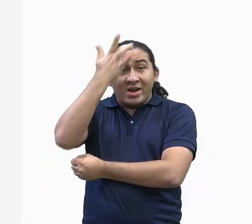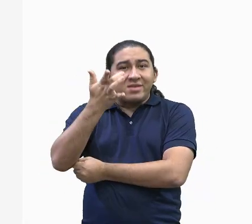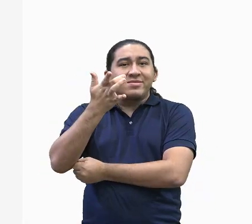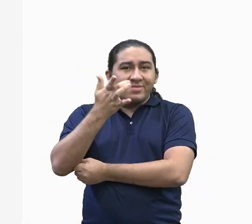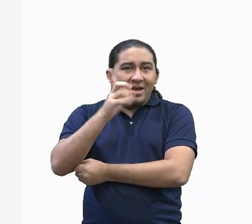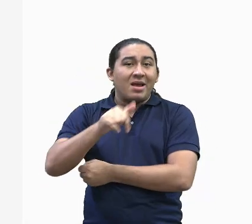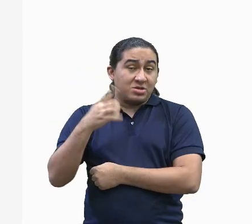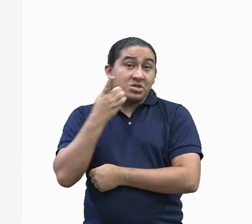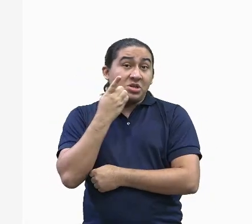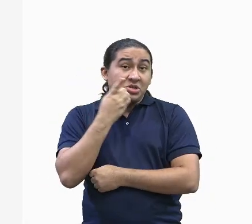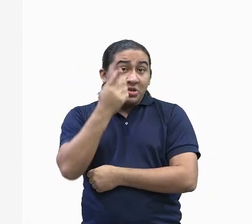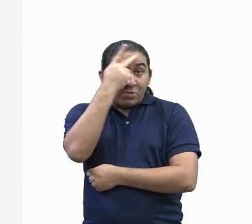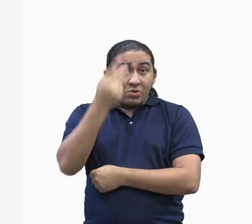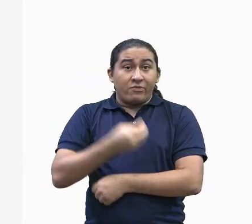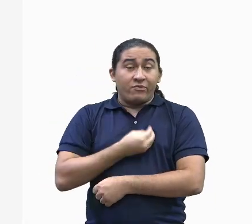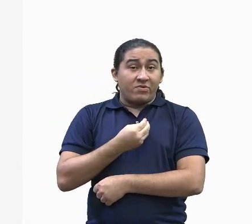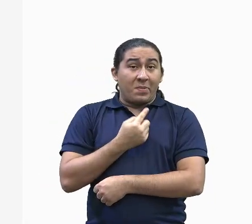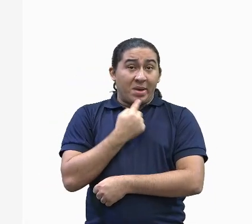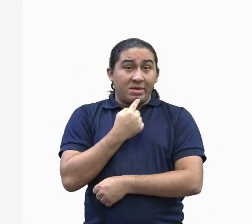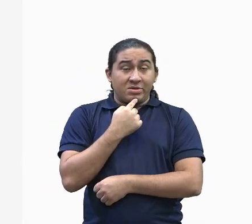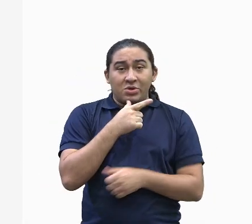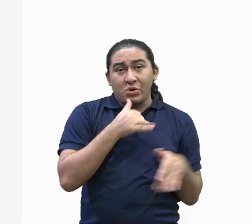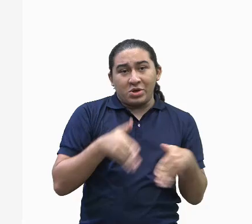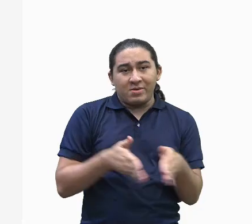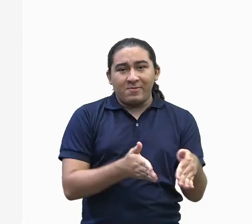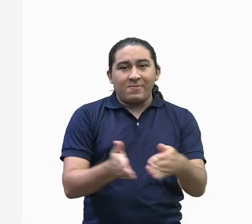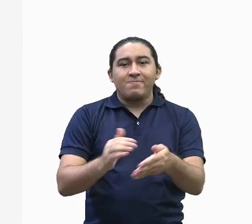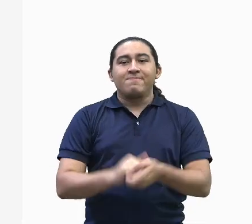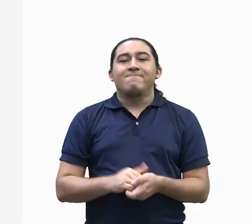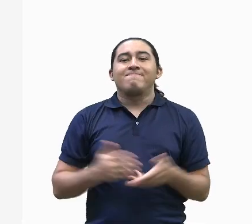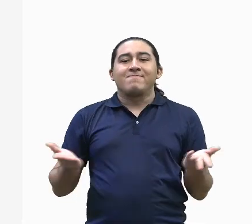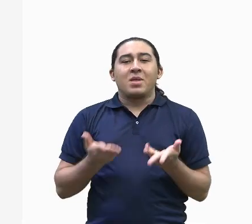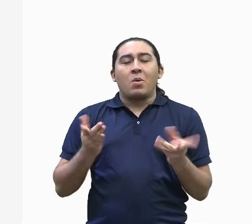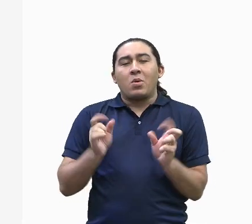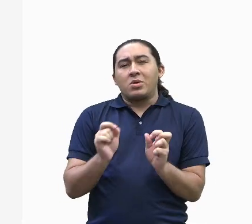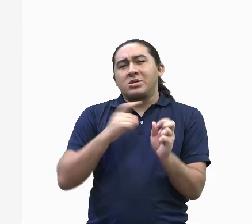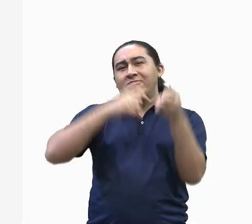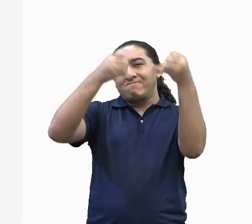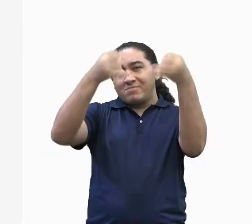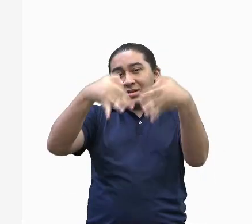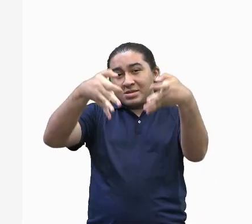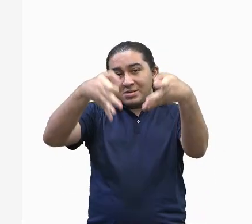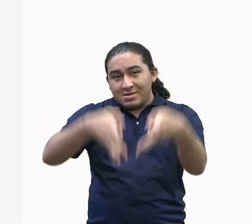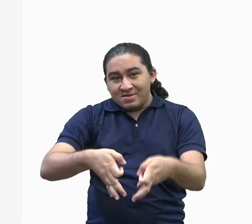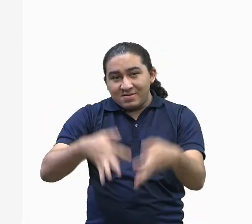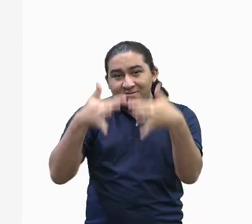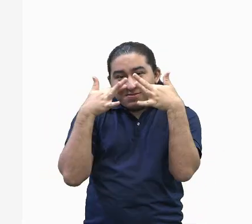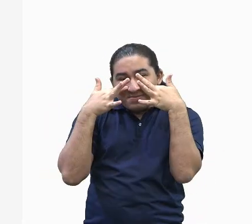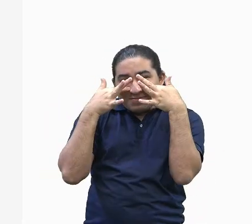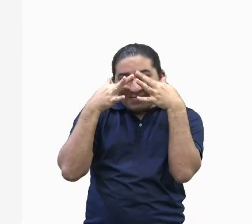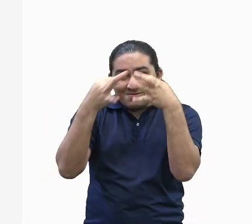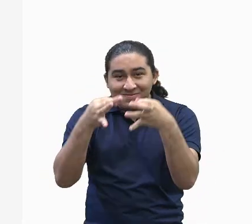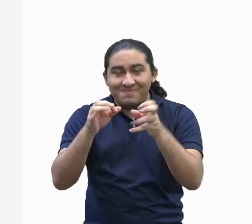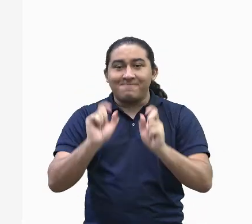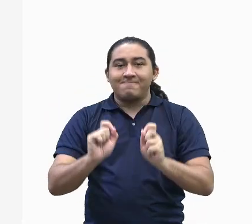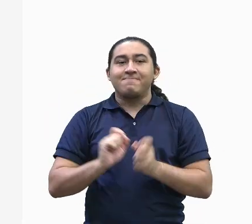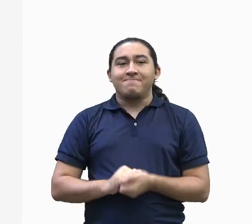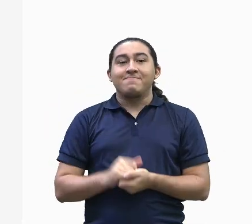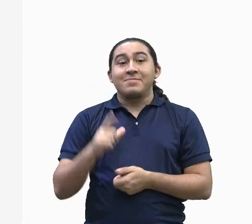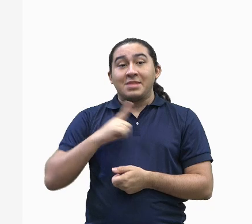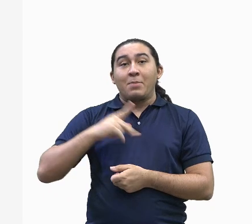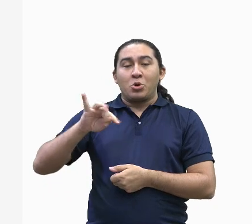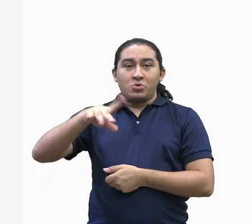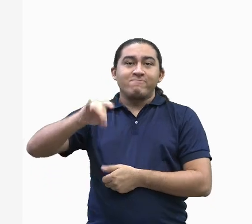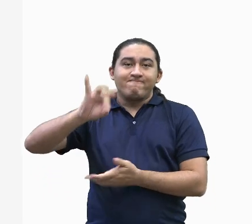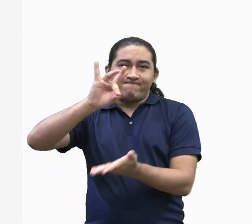comunidades, certinho? Agora, para ficar mais ilustrada essa paródia, acompanhe aí a nossa paródia